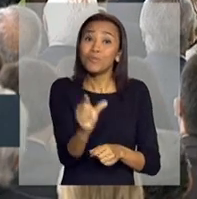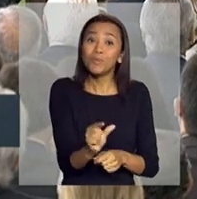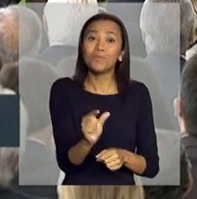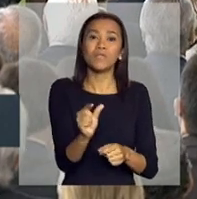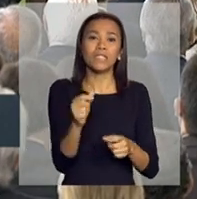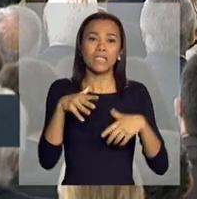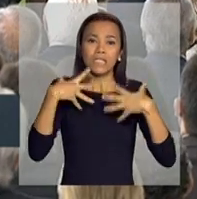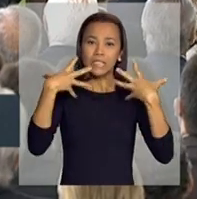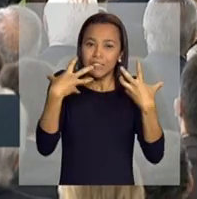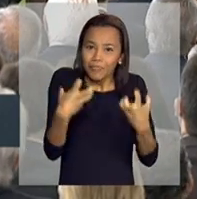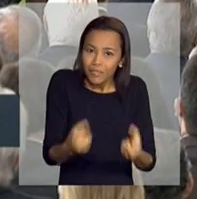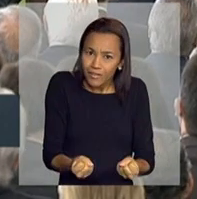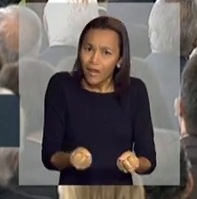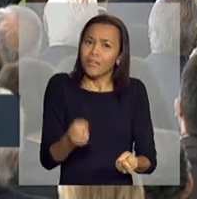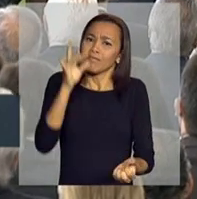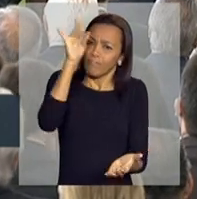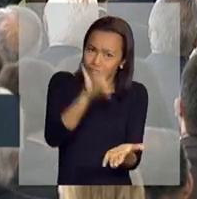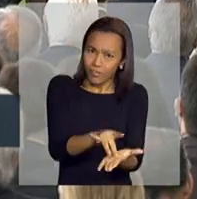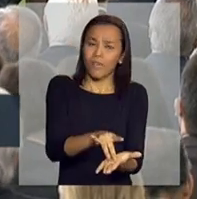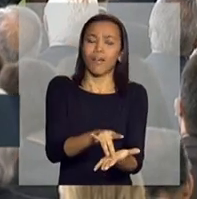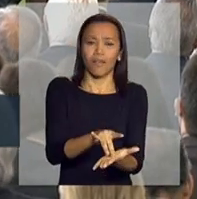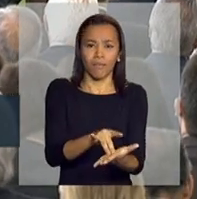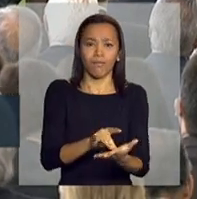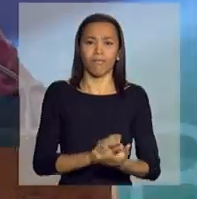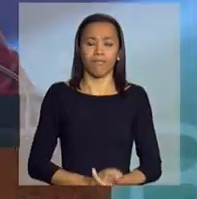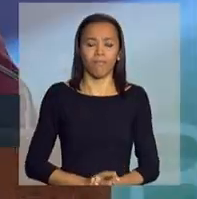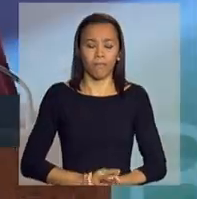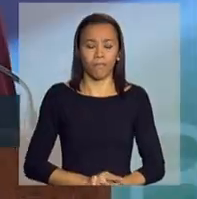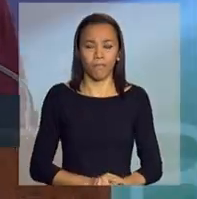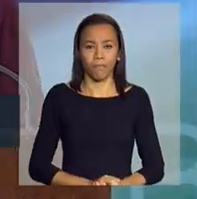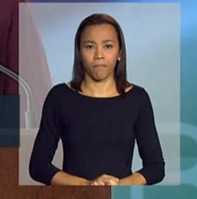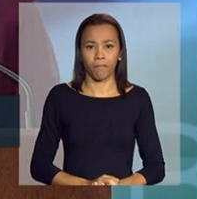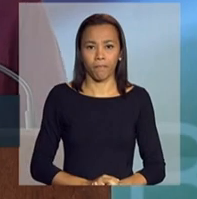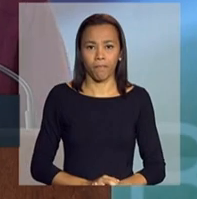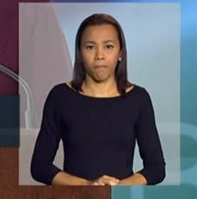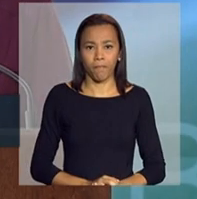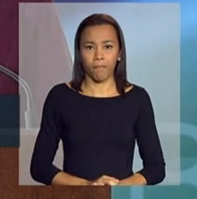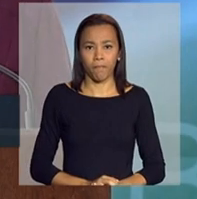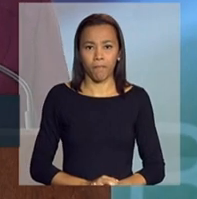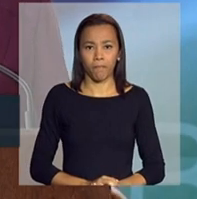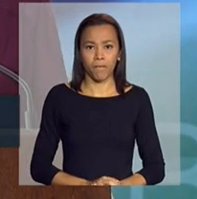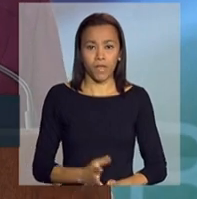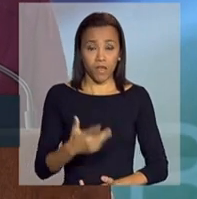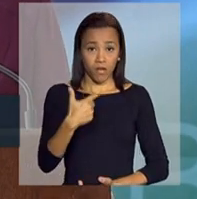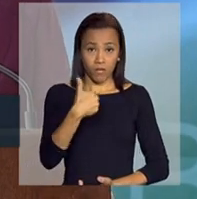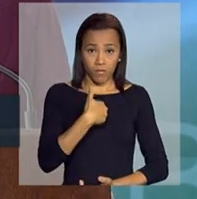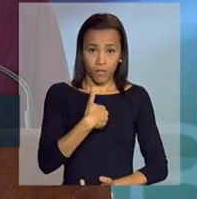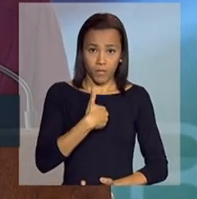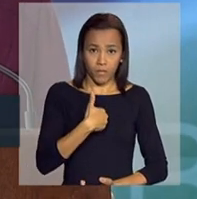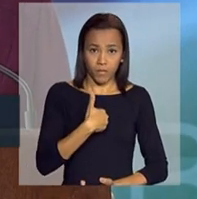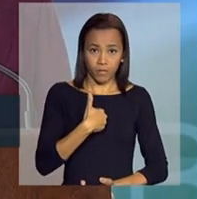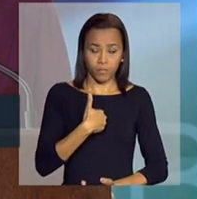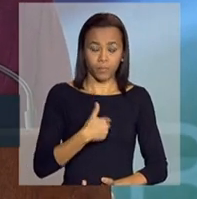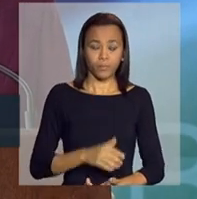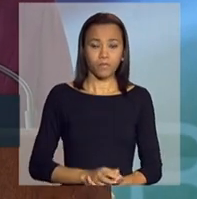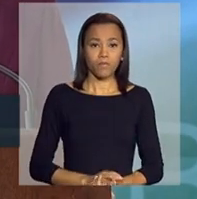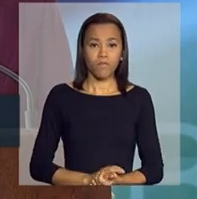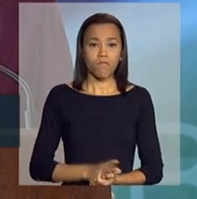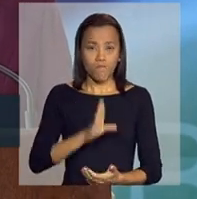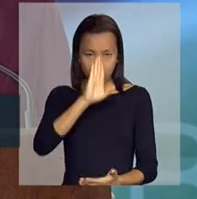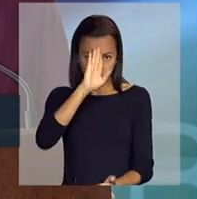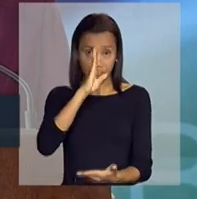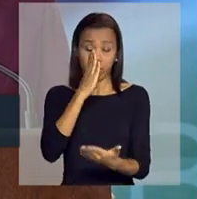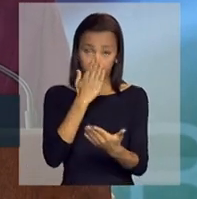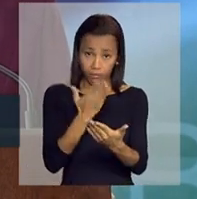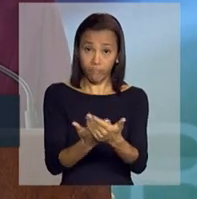caminhos de forma literal e simbólica. Eu creio